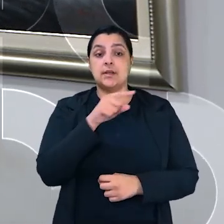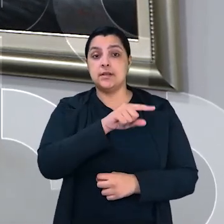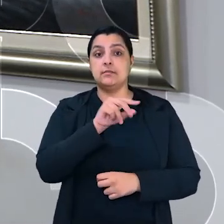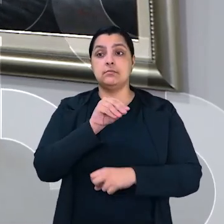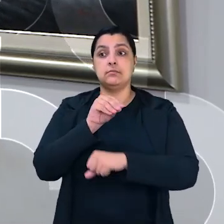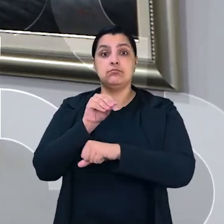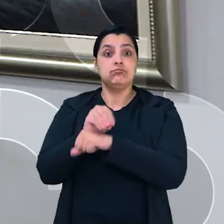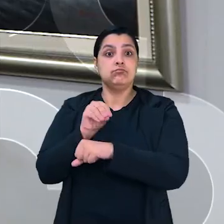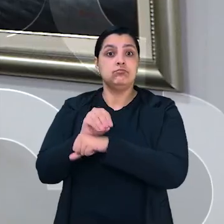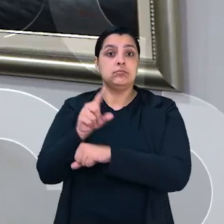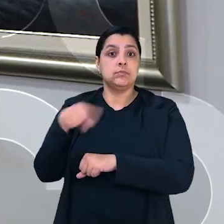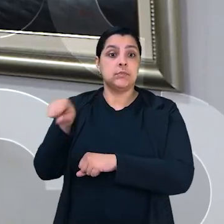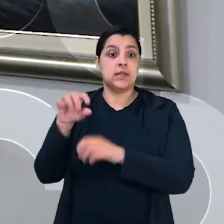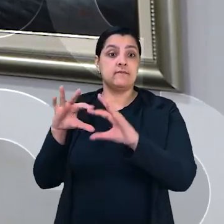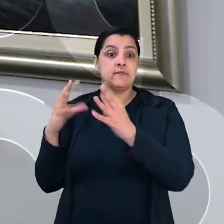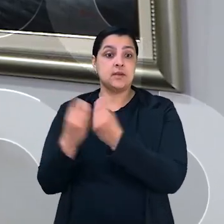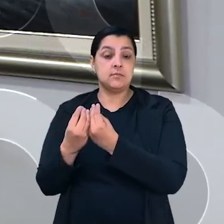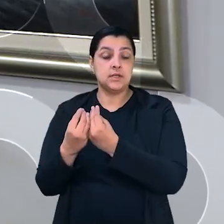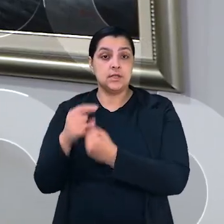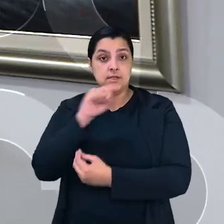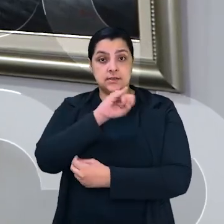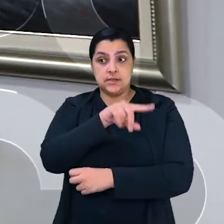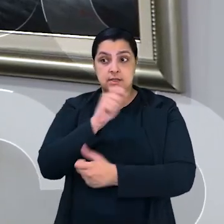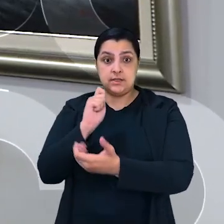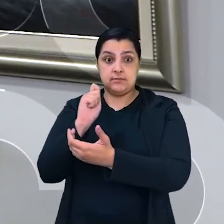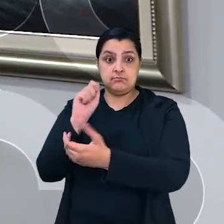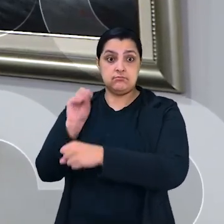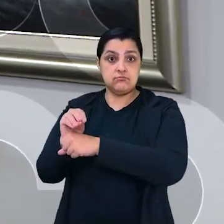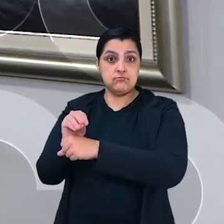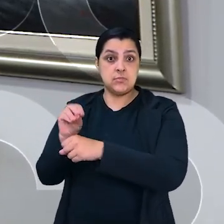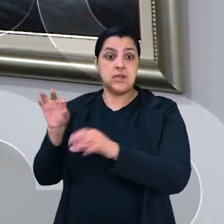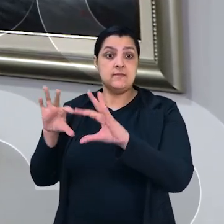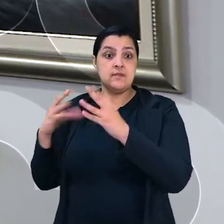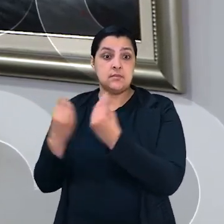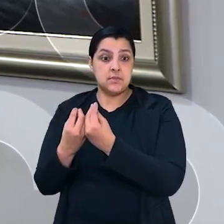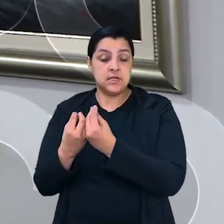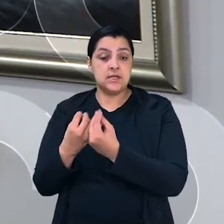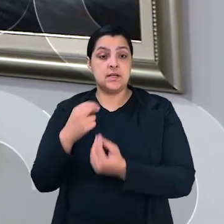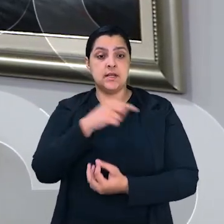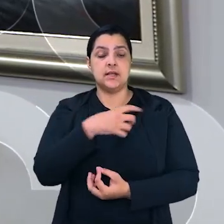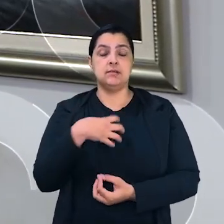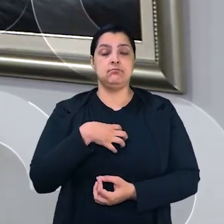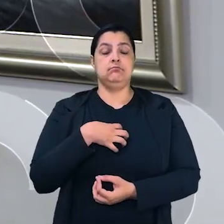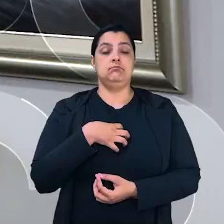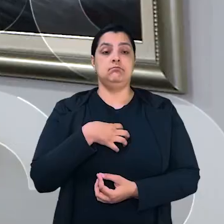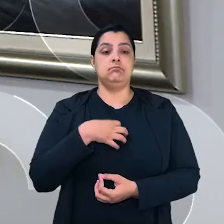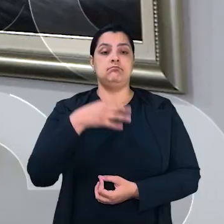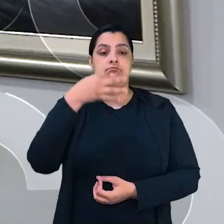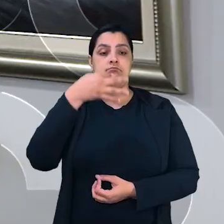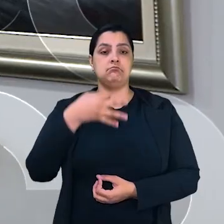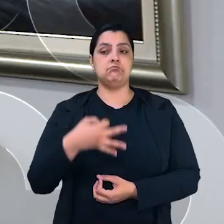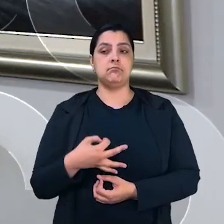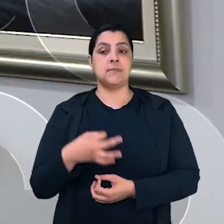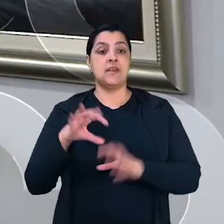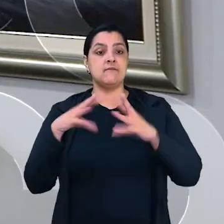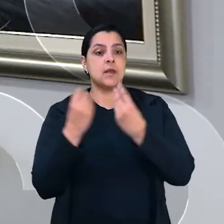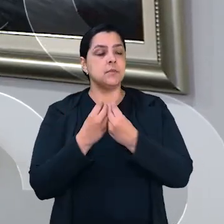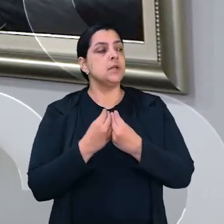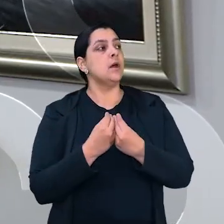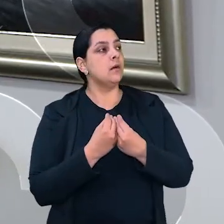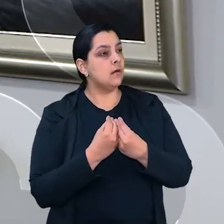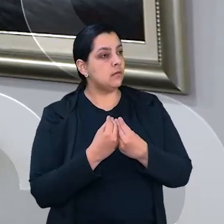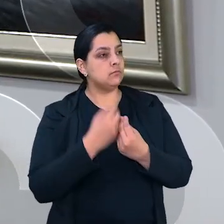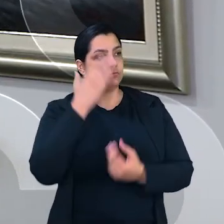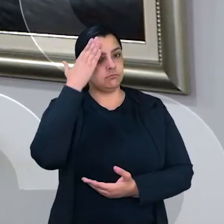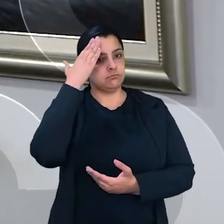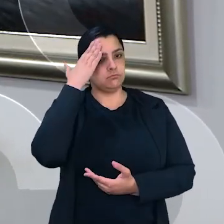ele seja o provedor de novo da família, e ele sendo o provedor da família, ele se torna novamente digno para ela,